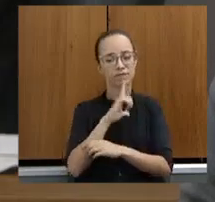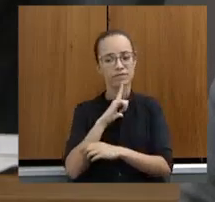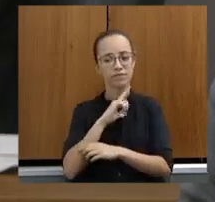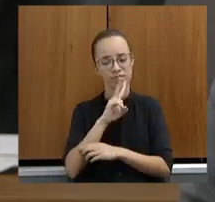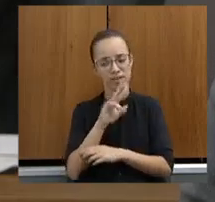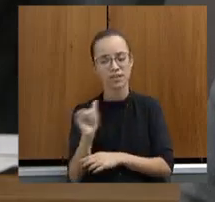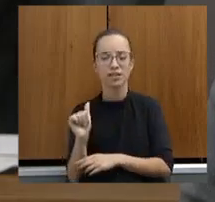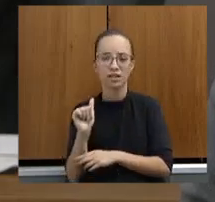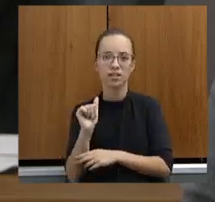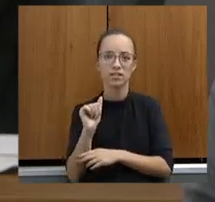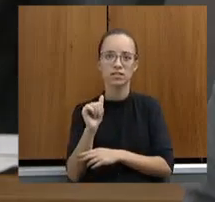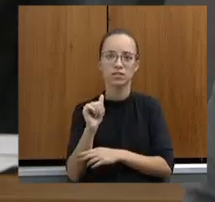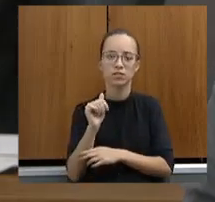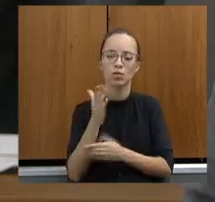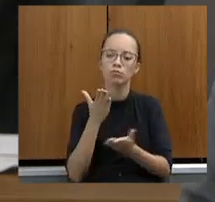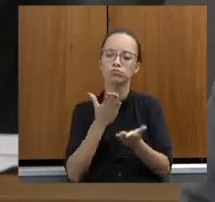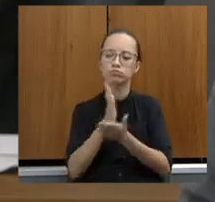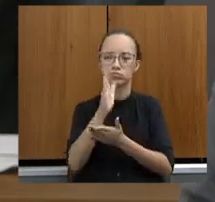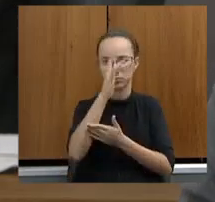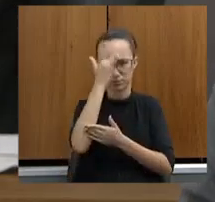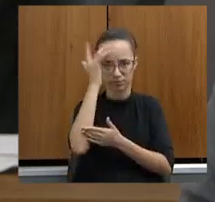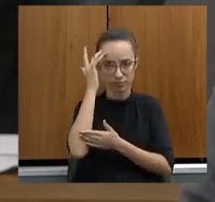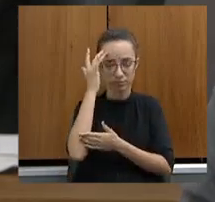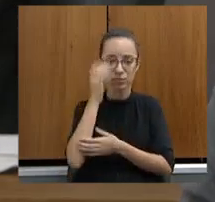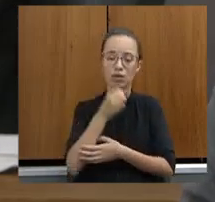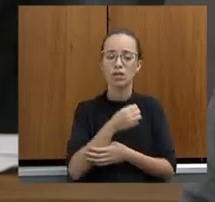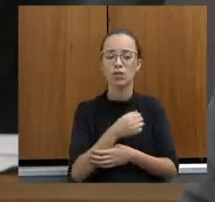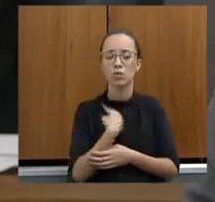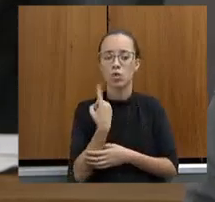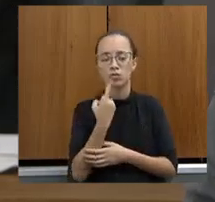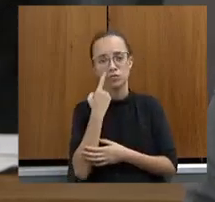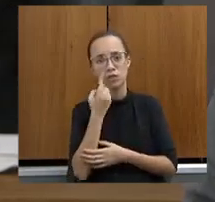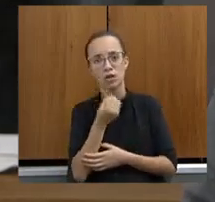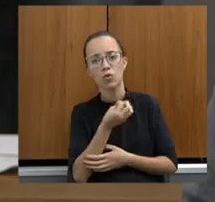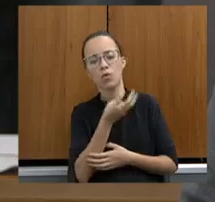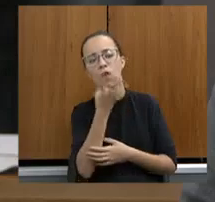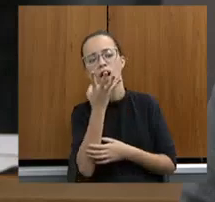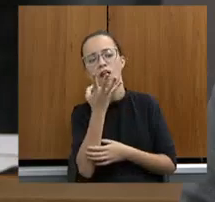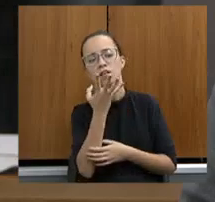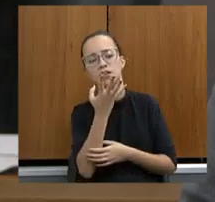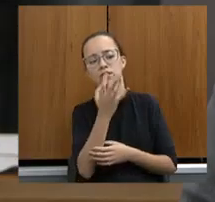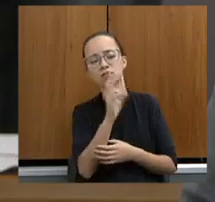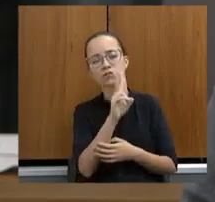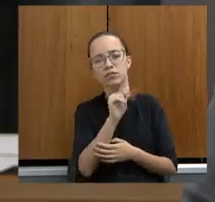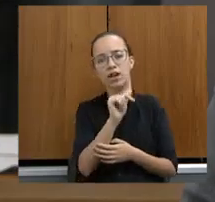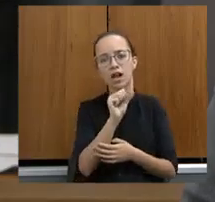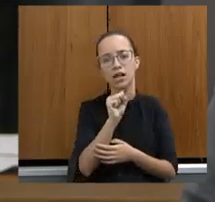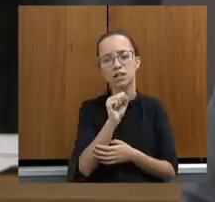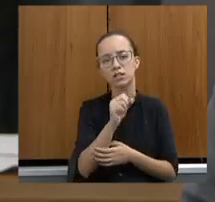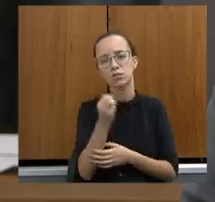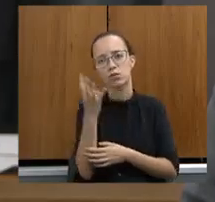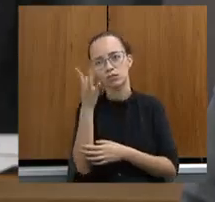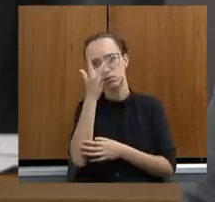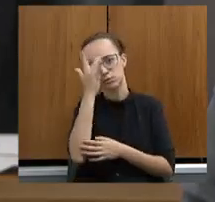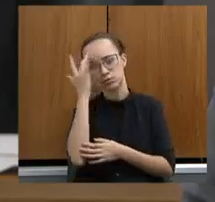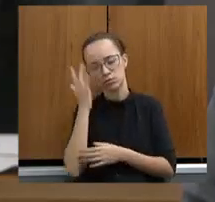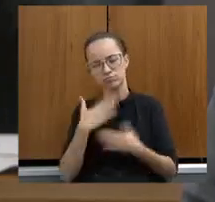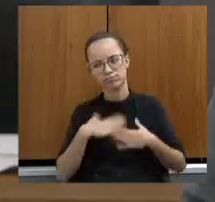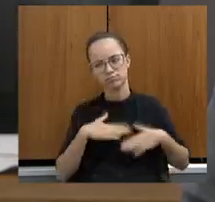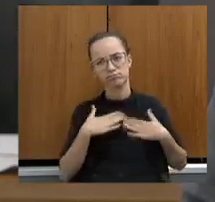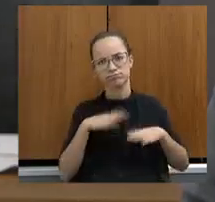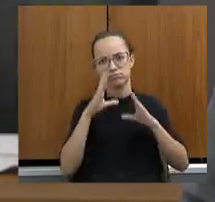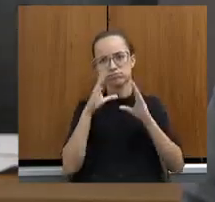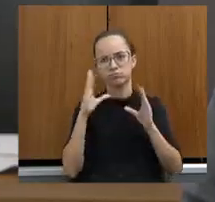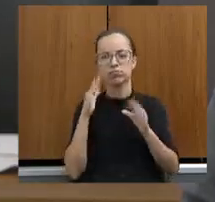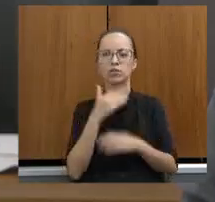a gente vai fazer o anúncio efetivo De quantas nomeações em quais cargos no momento devido Mas podem ficar tranquilos que o governo não